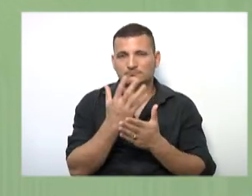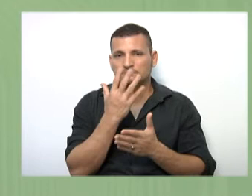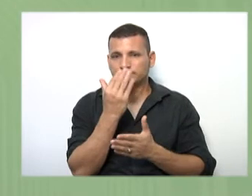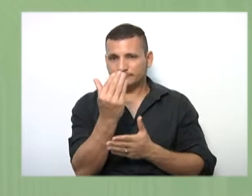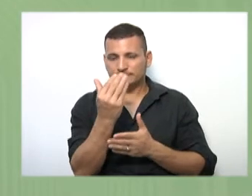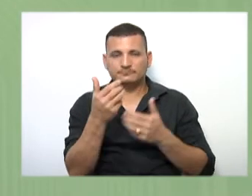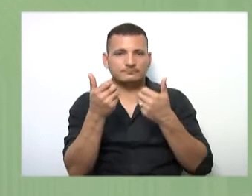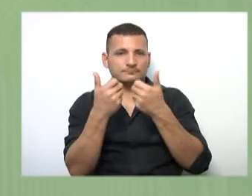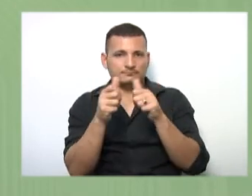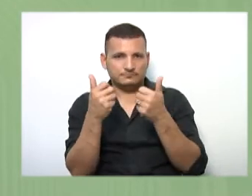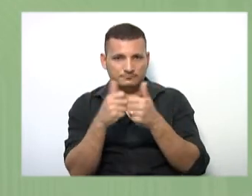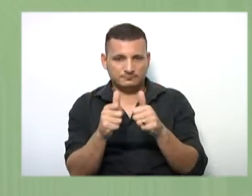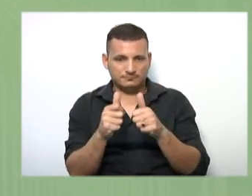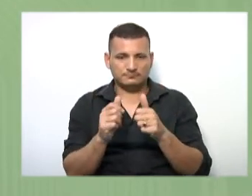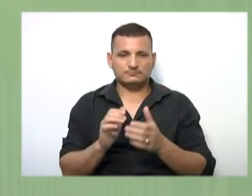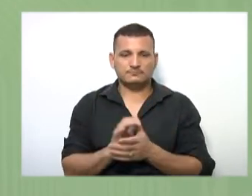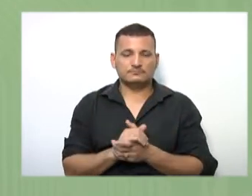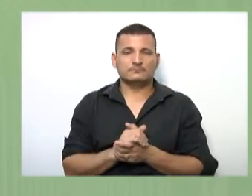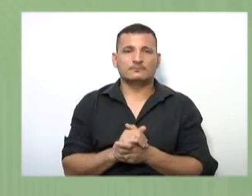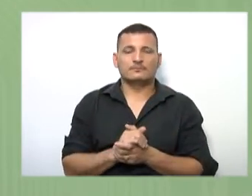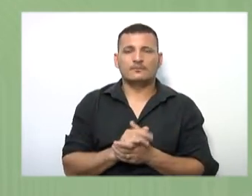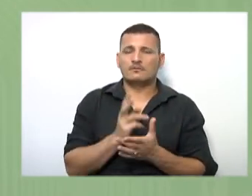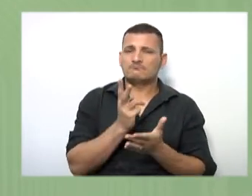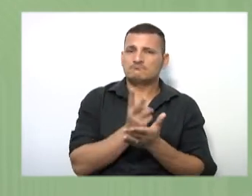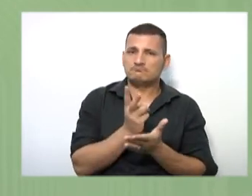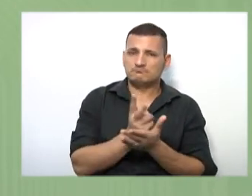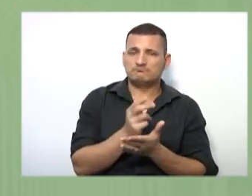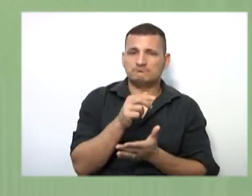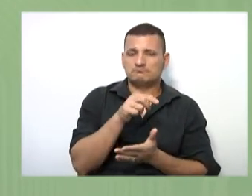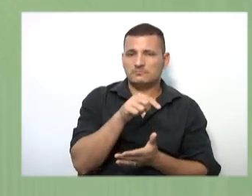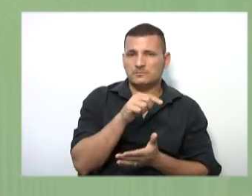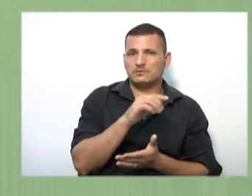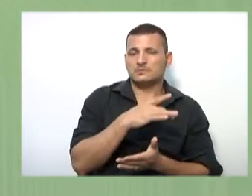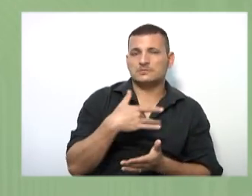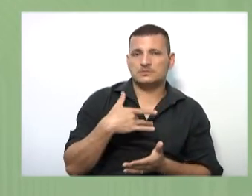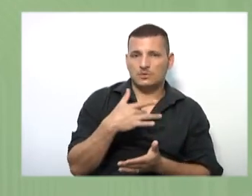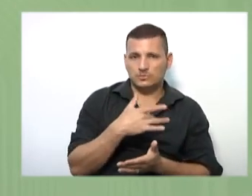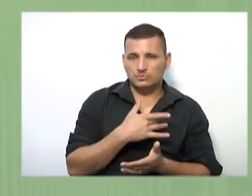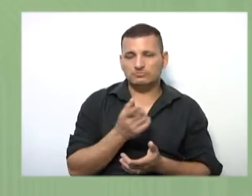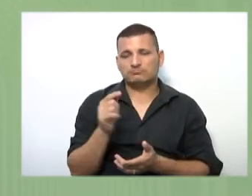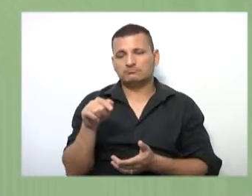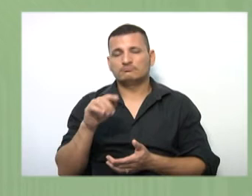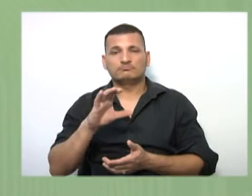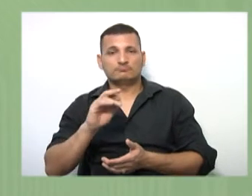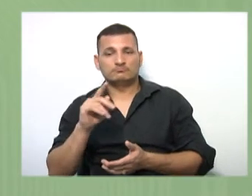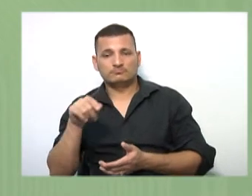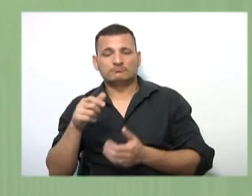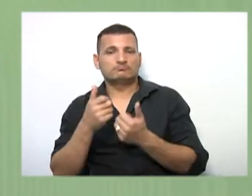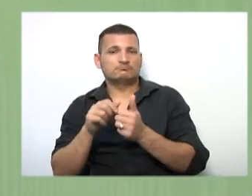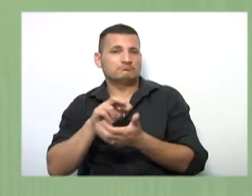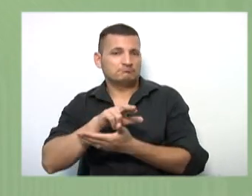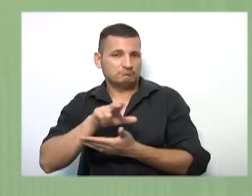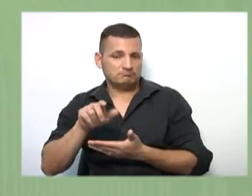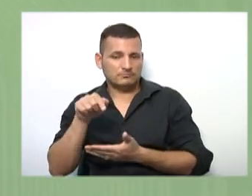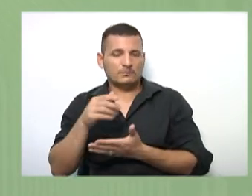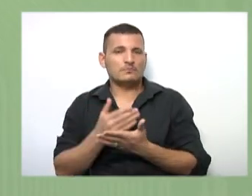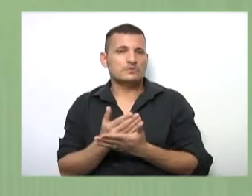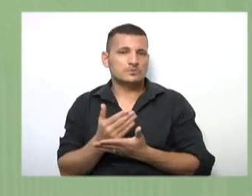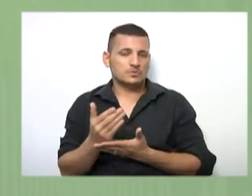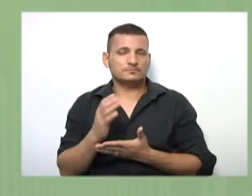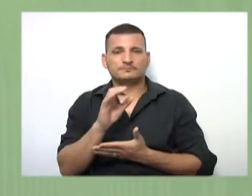ônibus. Da mesma forma que o ramo saúde, essa cooperativa de transporte começou com uma cooperativa de